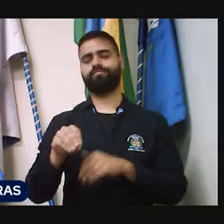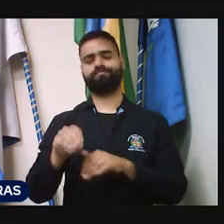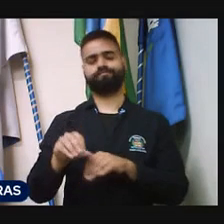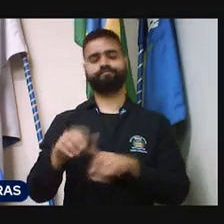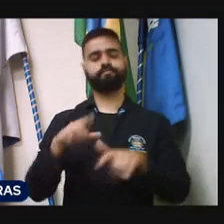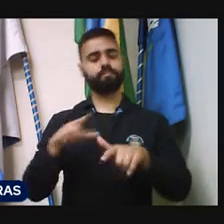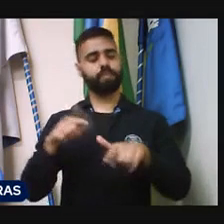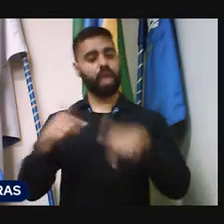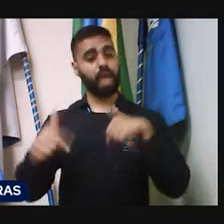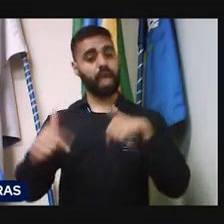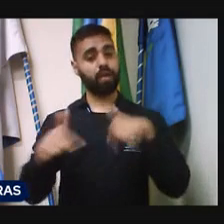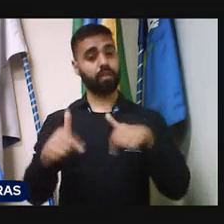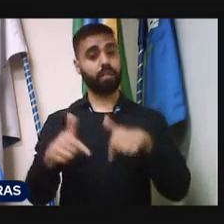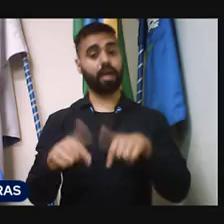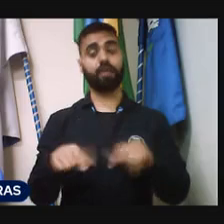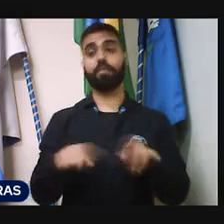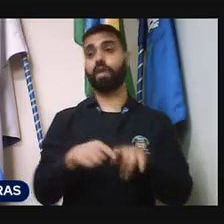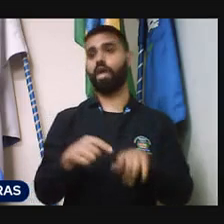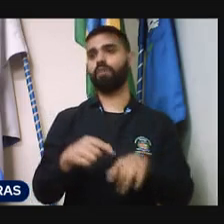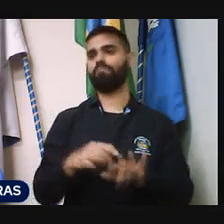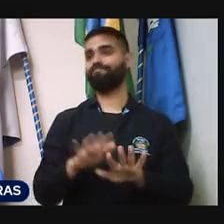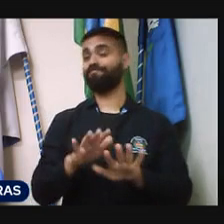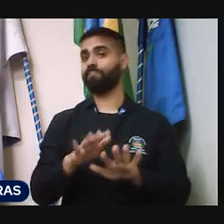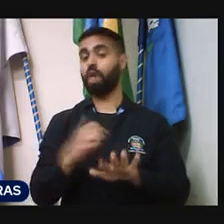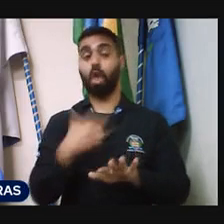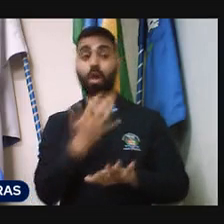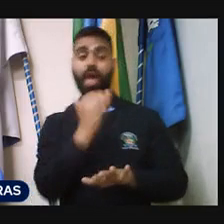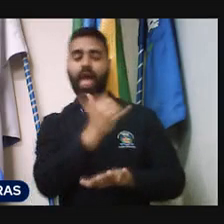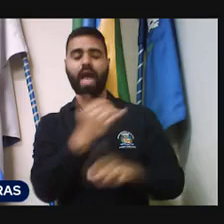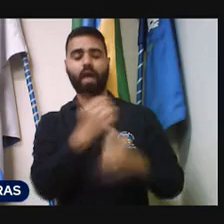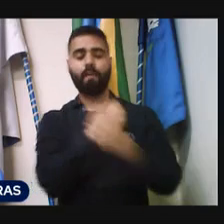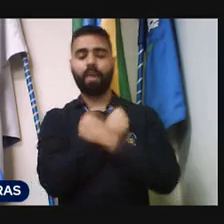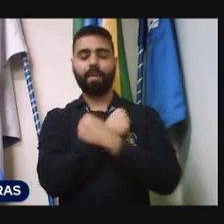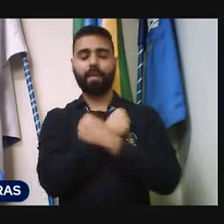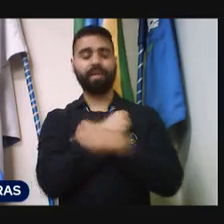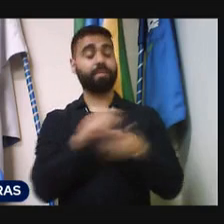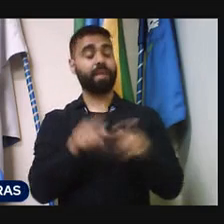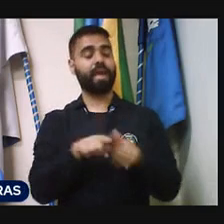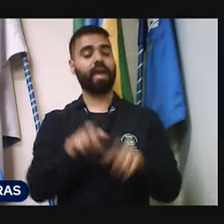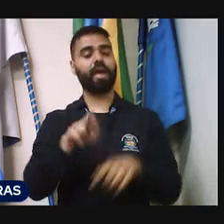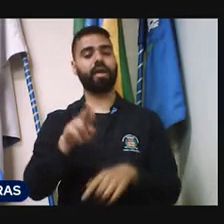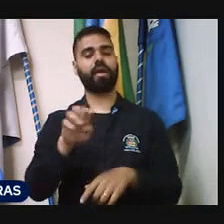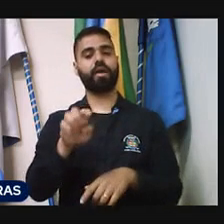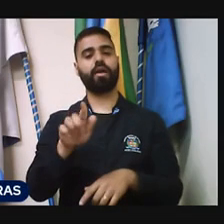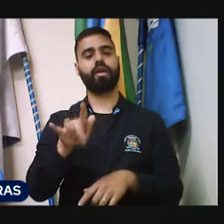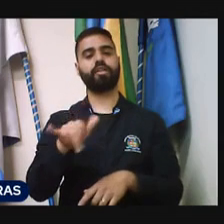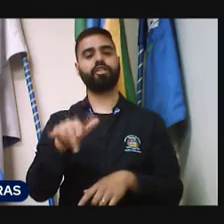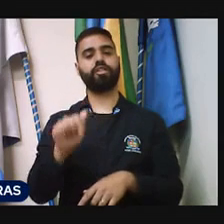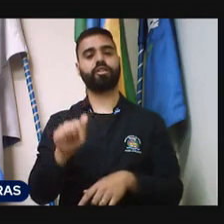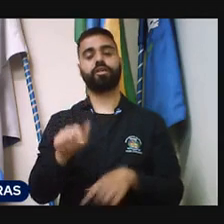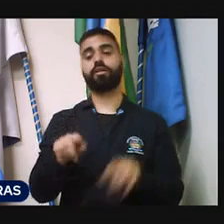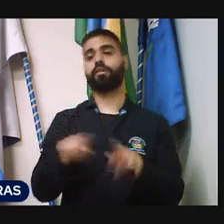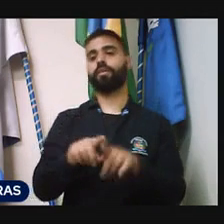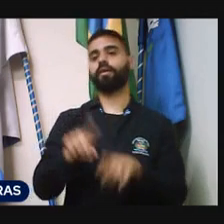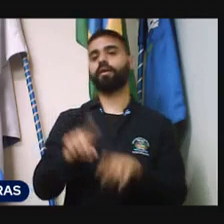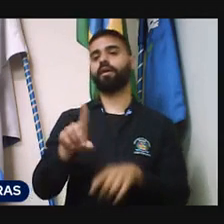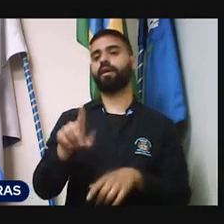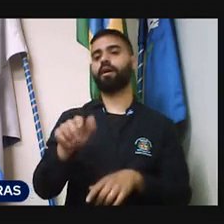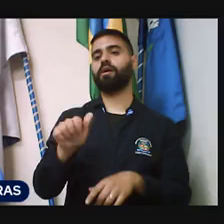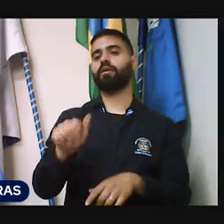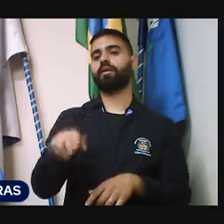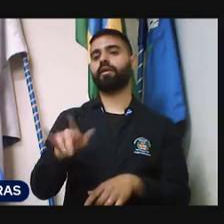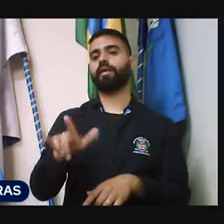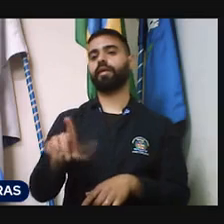né quero mandar aqui o meu abraço a minha consideração a Dona Regina Regina seu Danilo são os proprietários